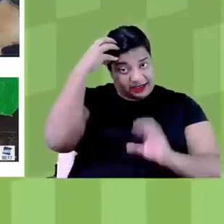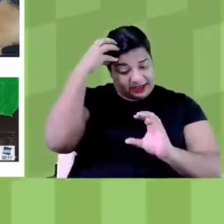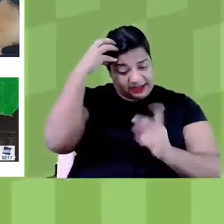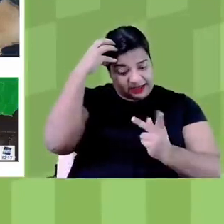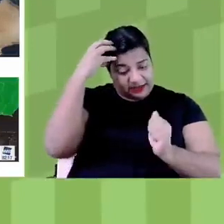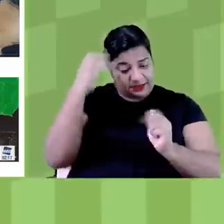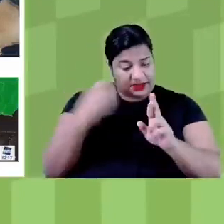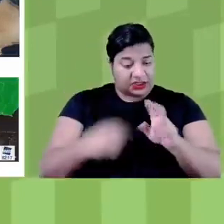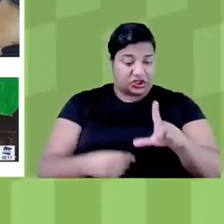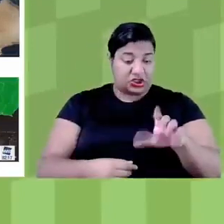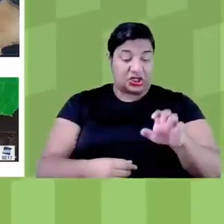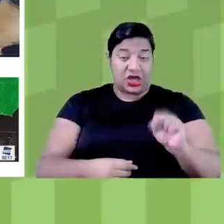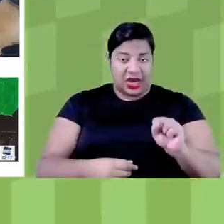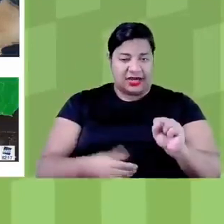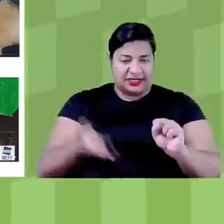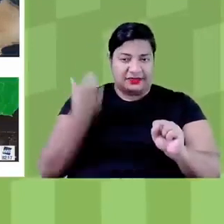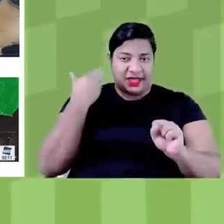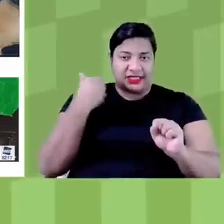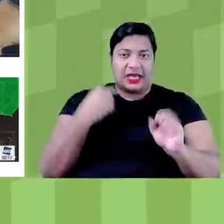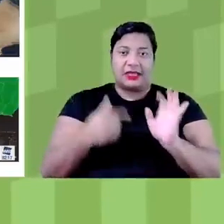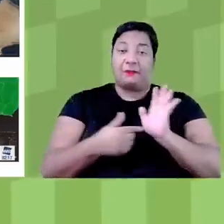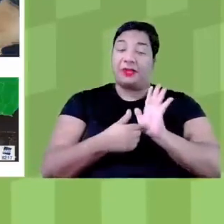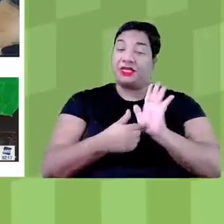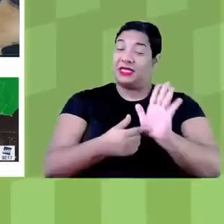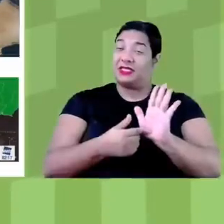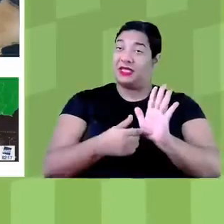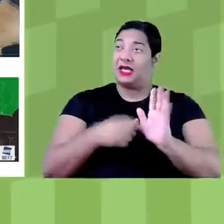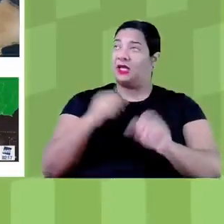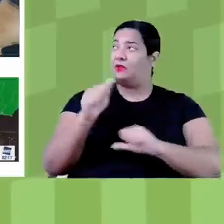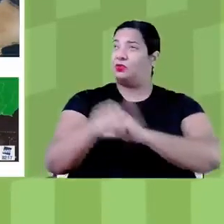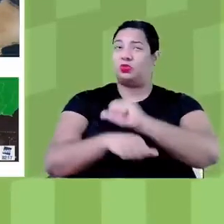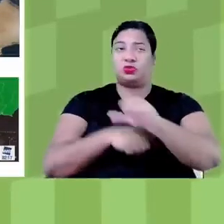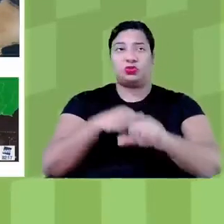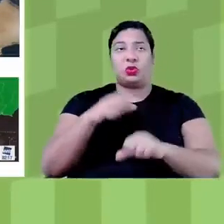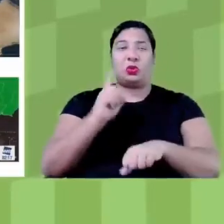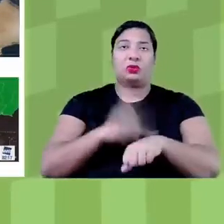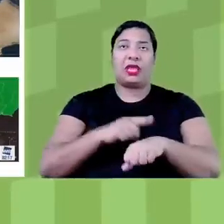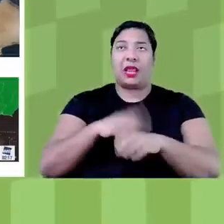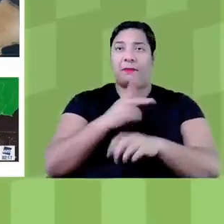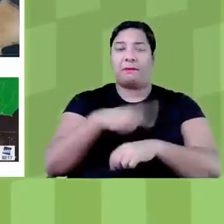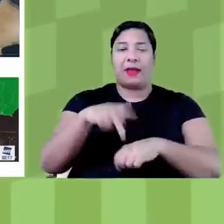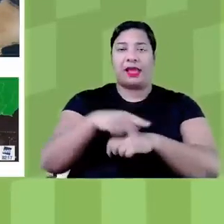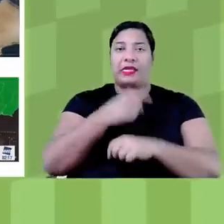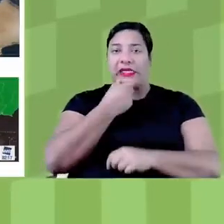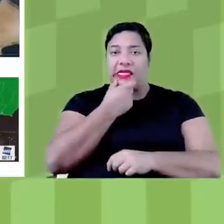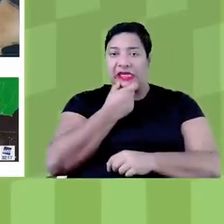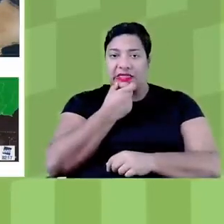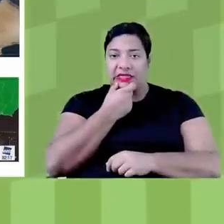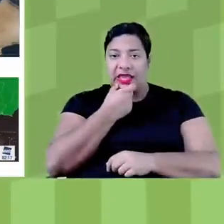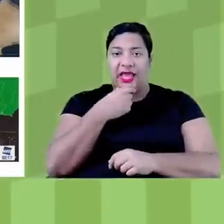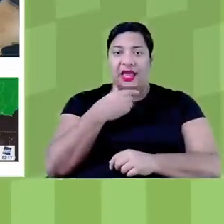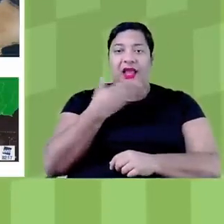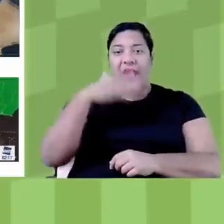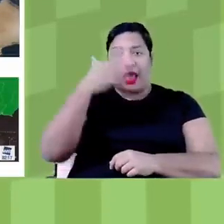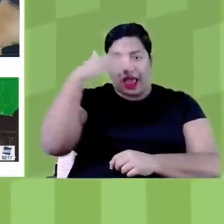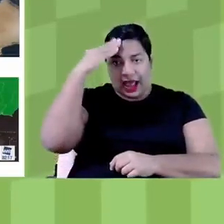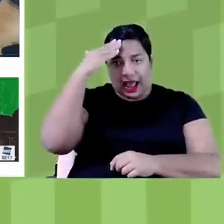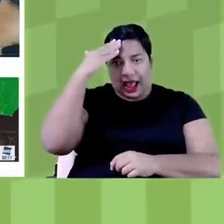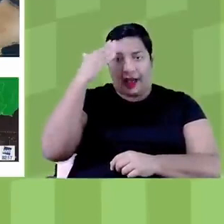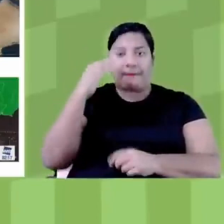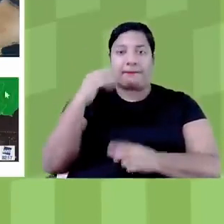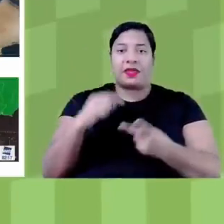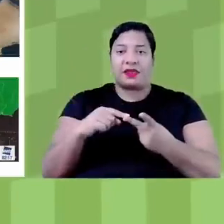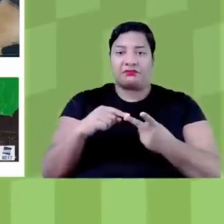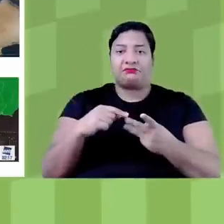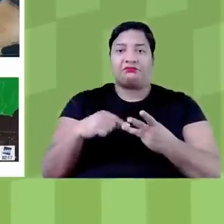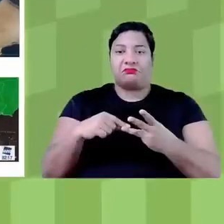príncipe, fazendo a apresentação do tempo lá na Inglaterra. Aqui, na Arábia Saudita, tudo em árabe.